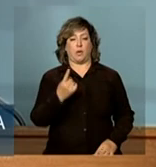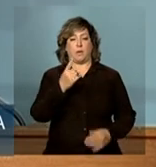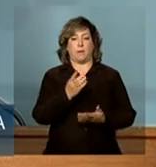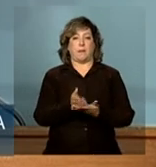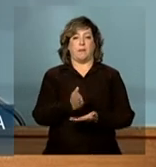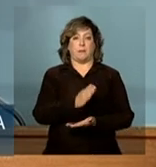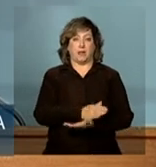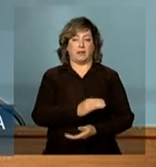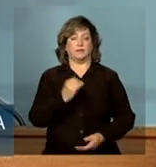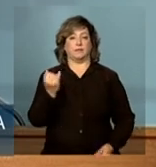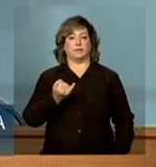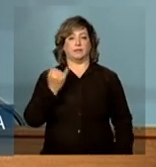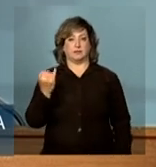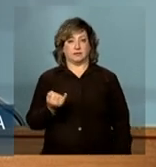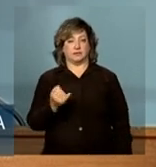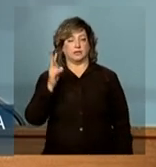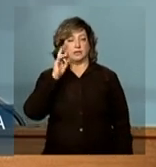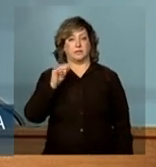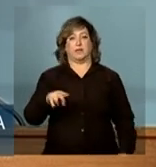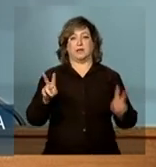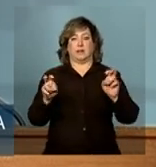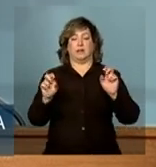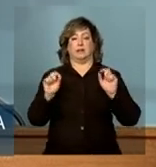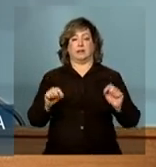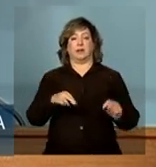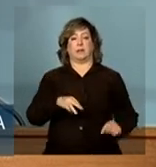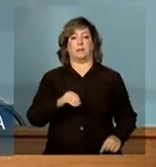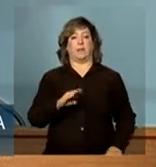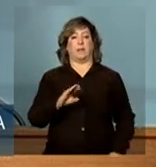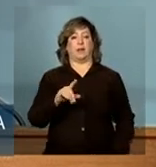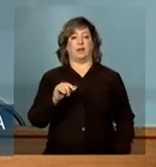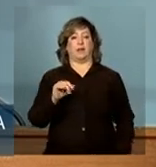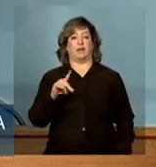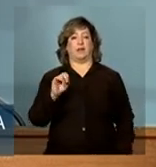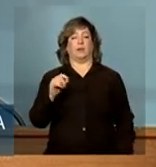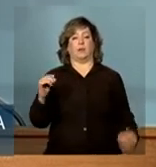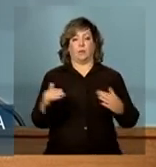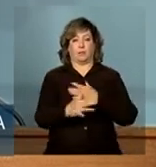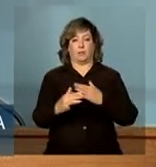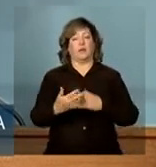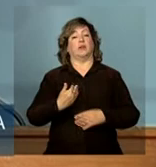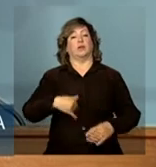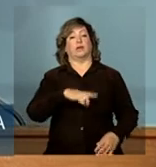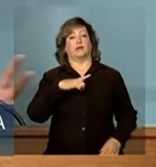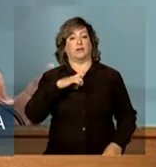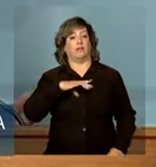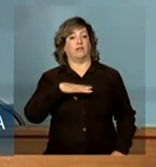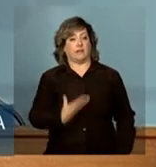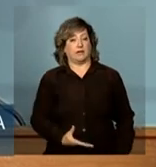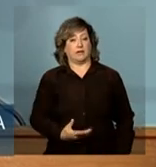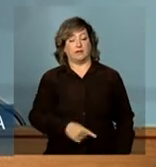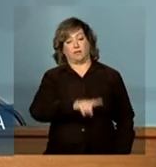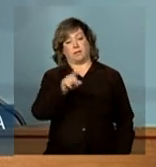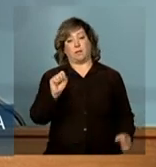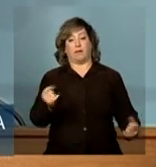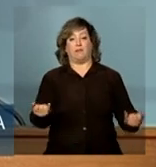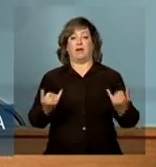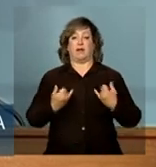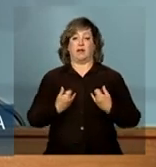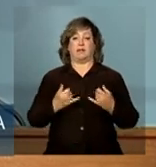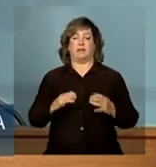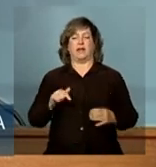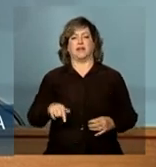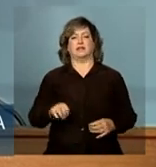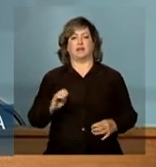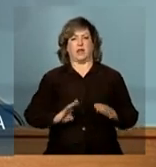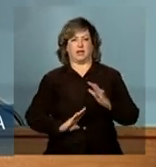importante da questão da mobilidade urbana nós estamos enfrentando. Os senhores vão falar para mim, isso é